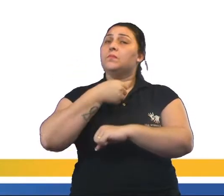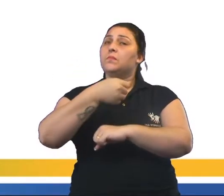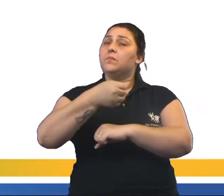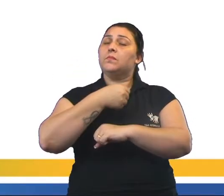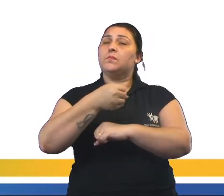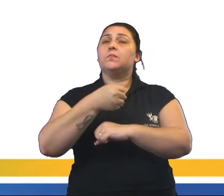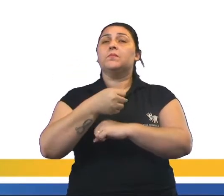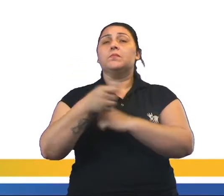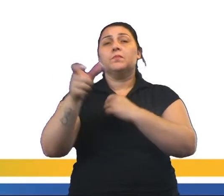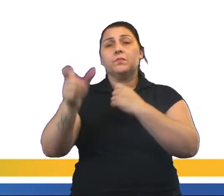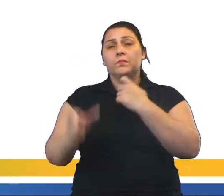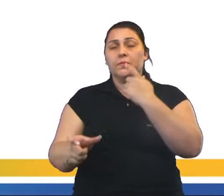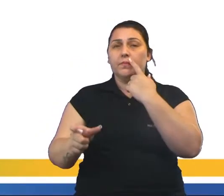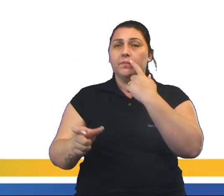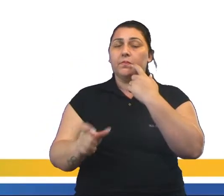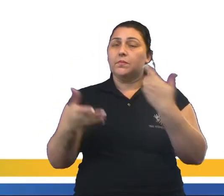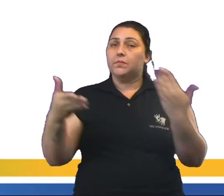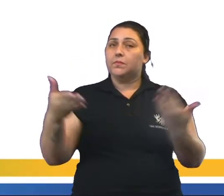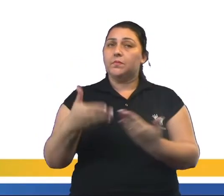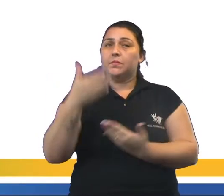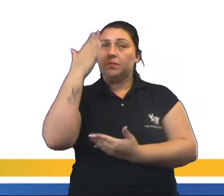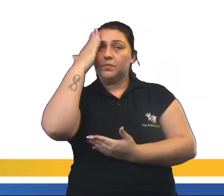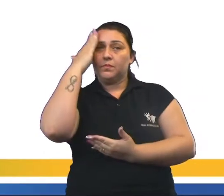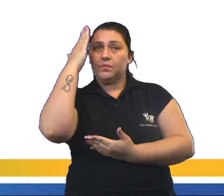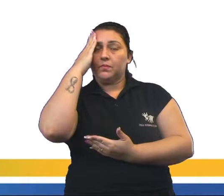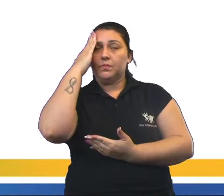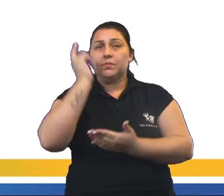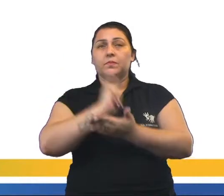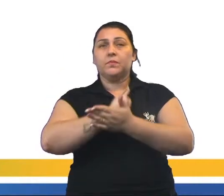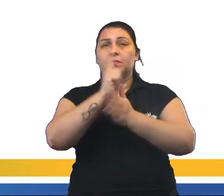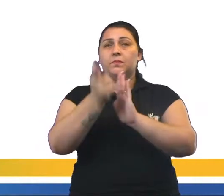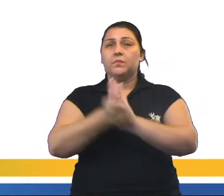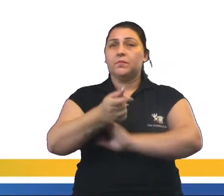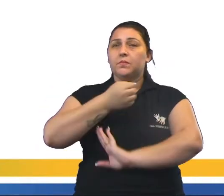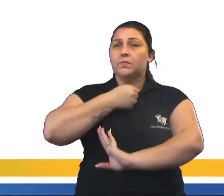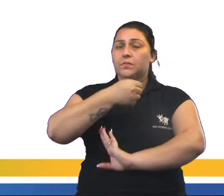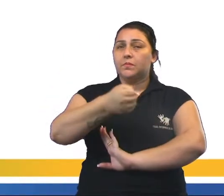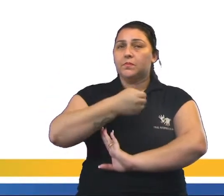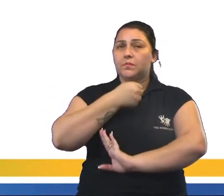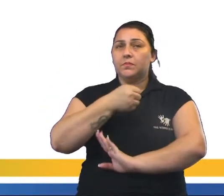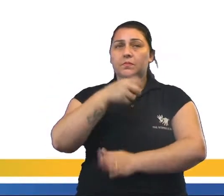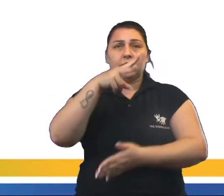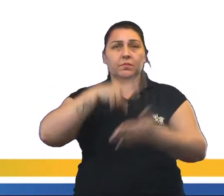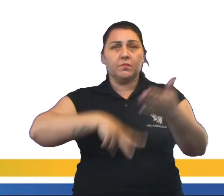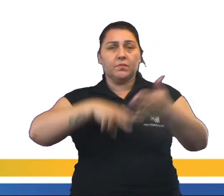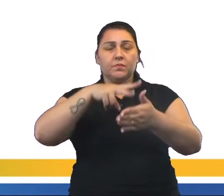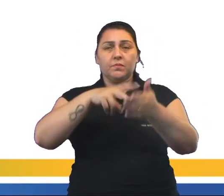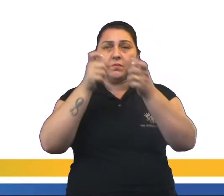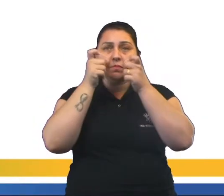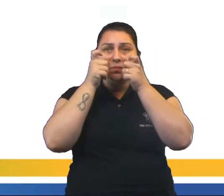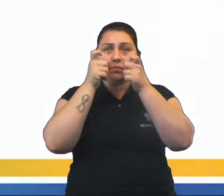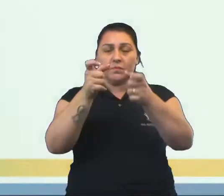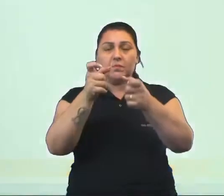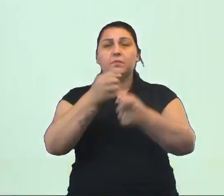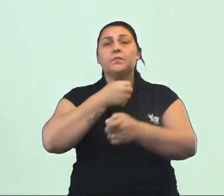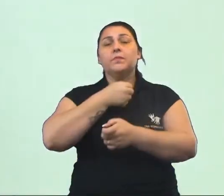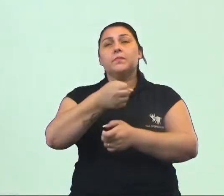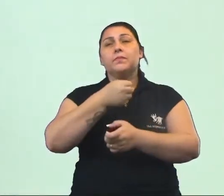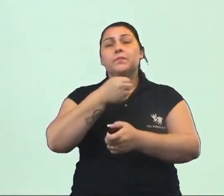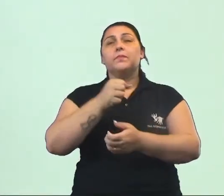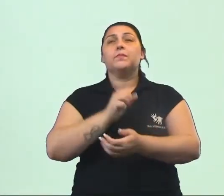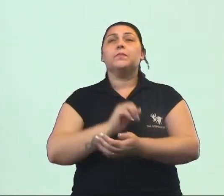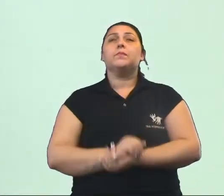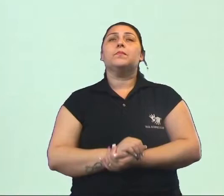entrevistadas por alguém. E hoje nós vamos compreender o gênero entrevista. Nós vamos ler, gente, uma